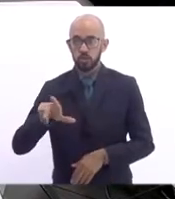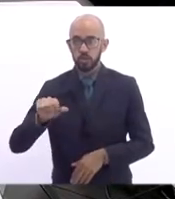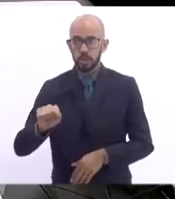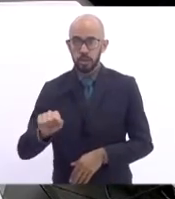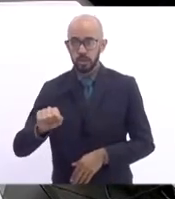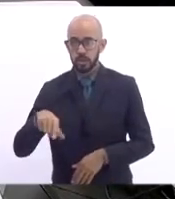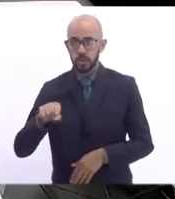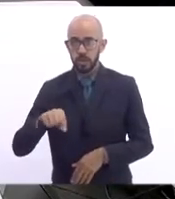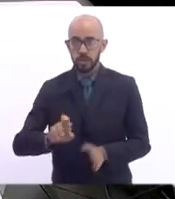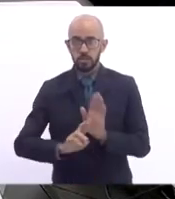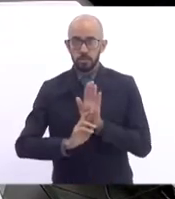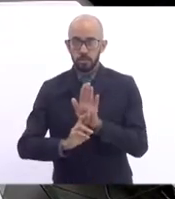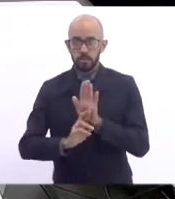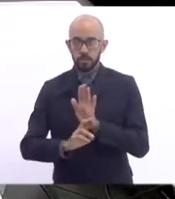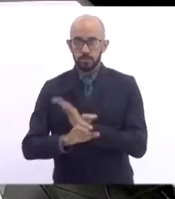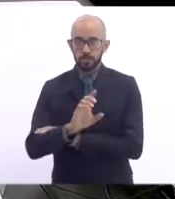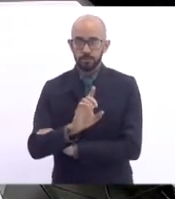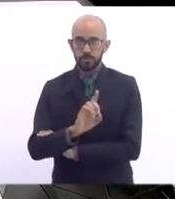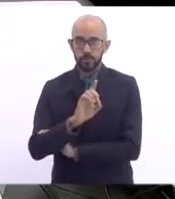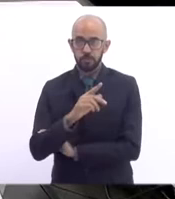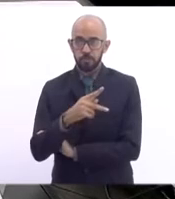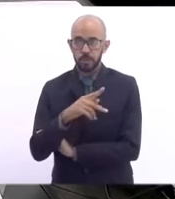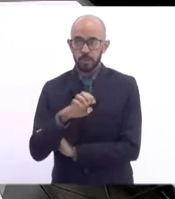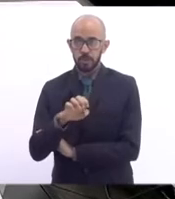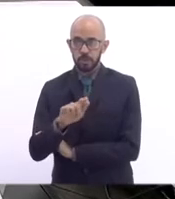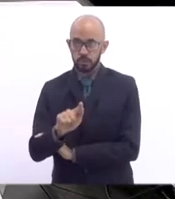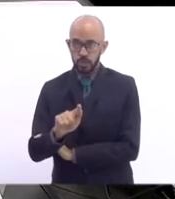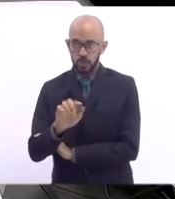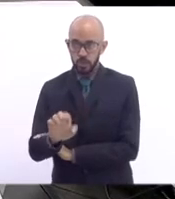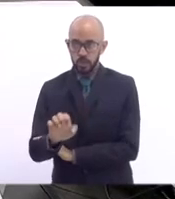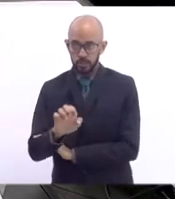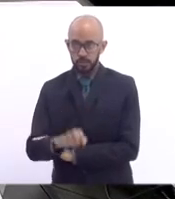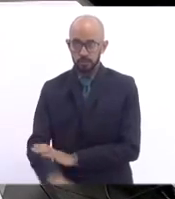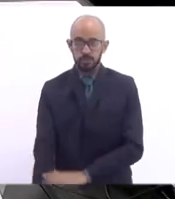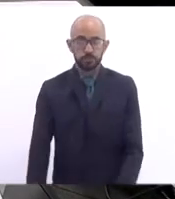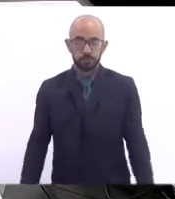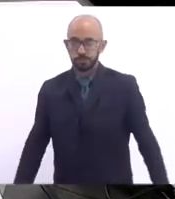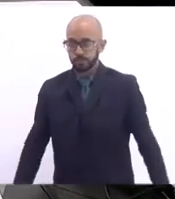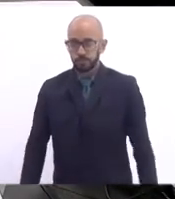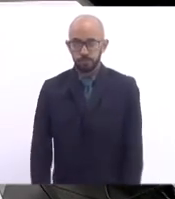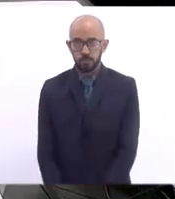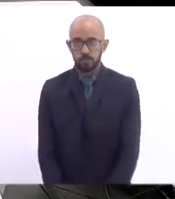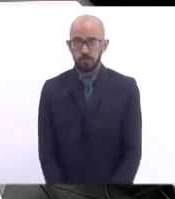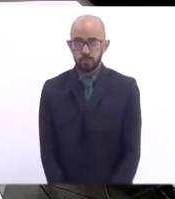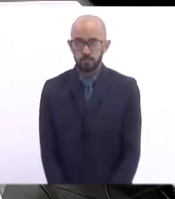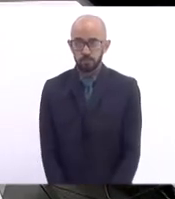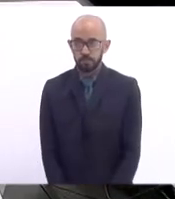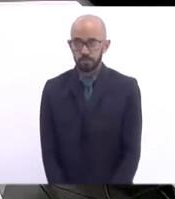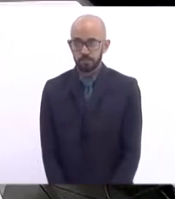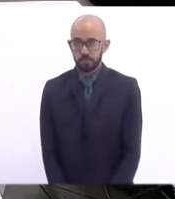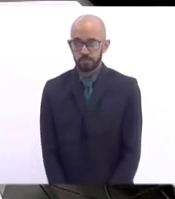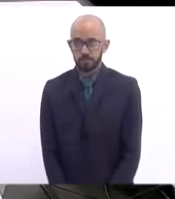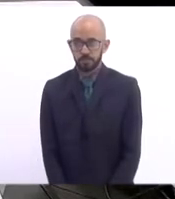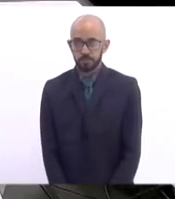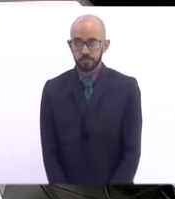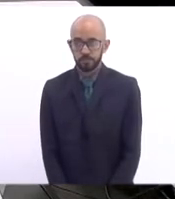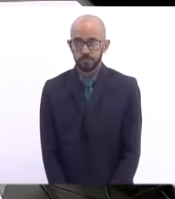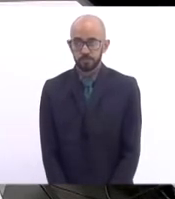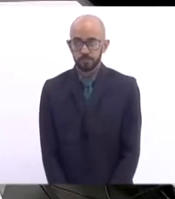representando aqui a dpg é é é bom então